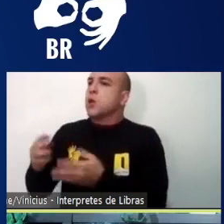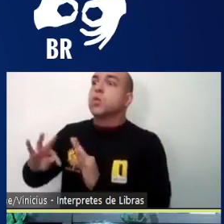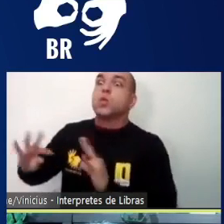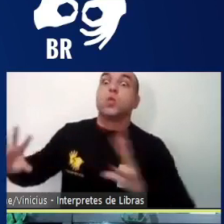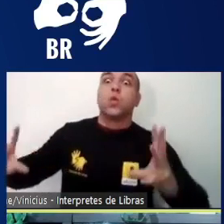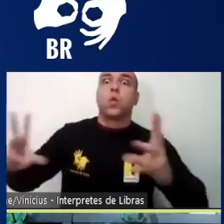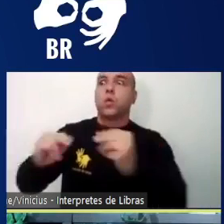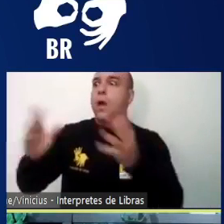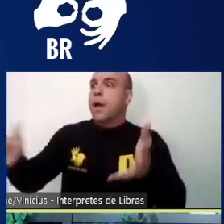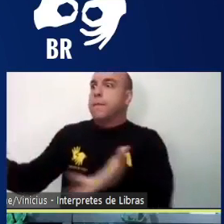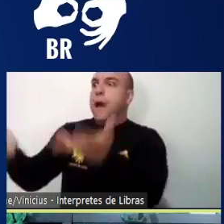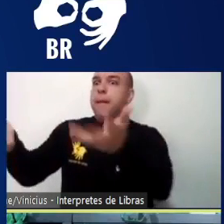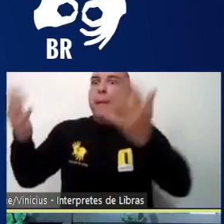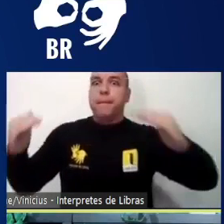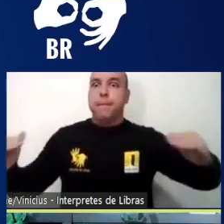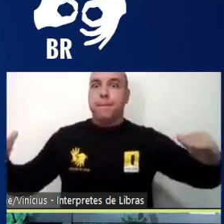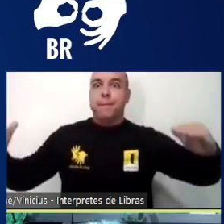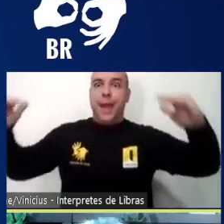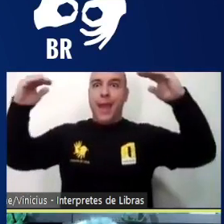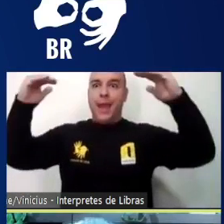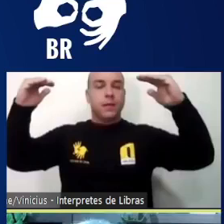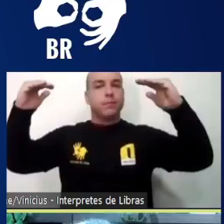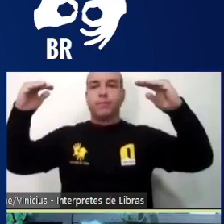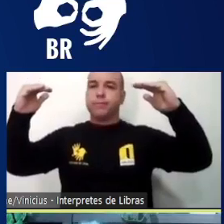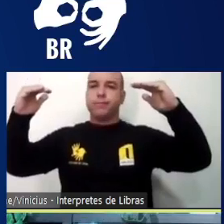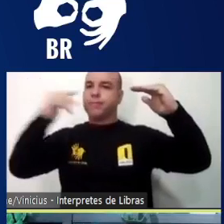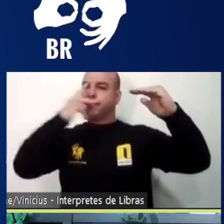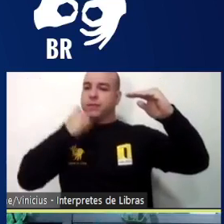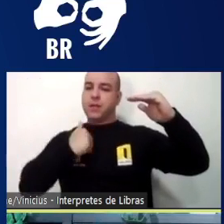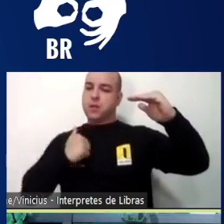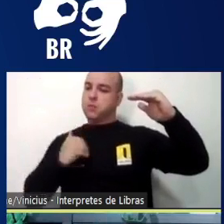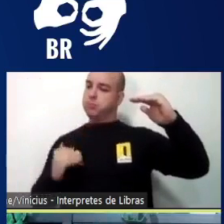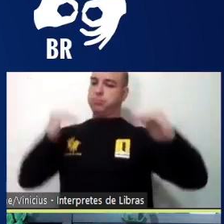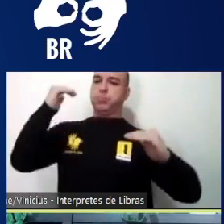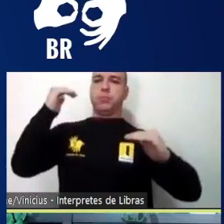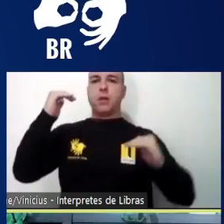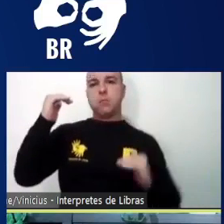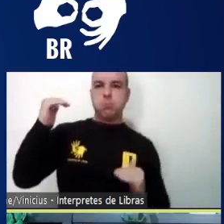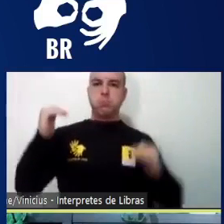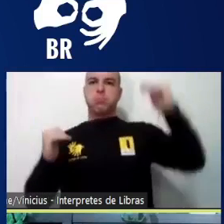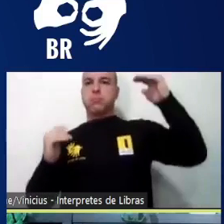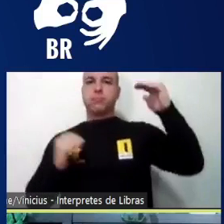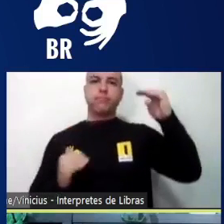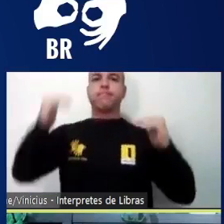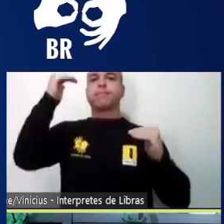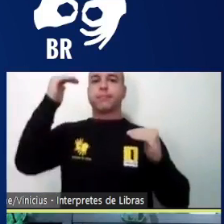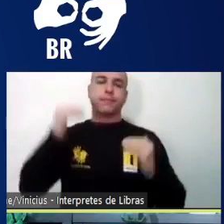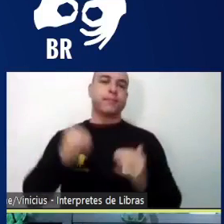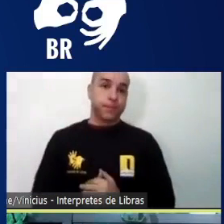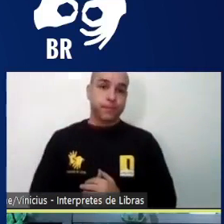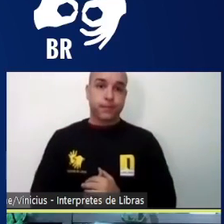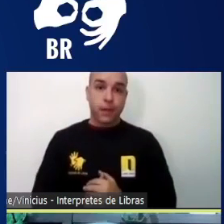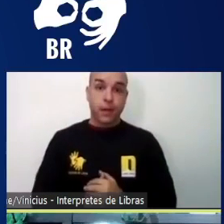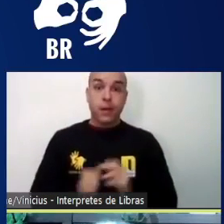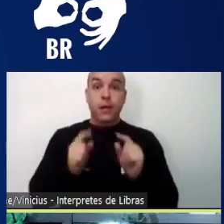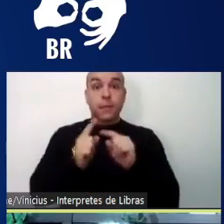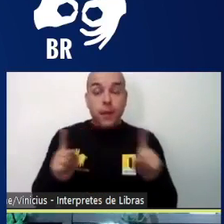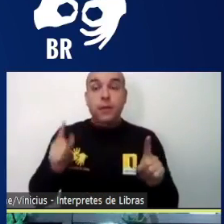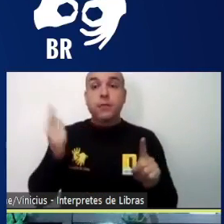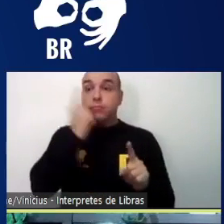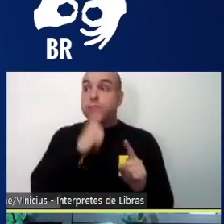Vivemos realmente a tragédia dos comuns. E para alcançar esse bem comum, é imprescindível que